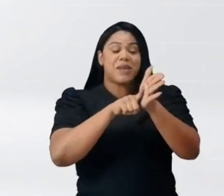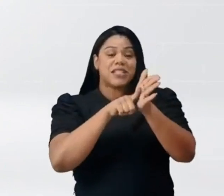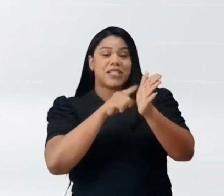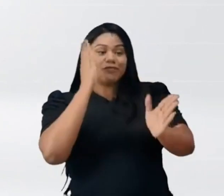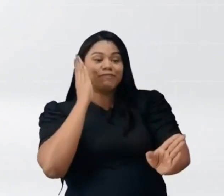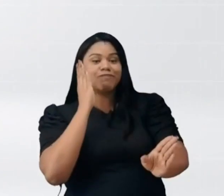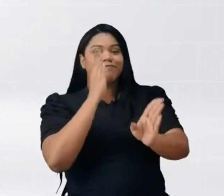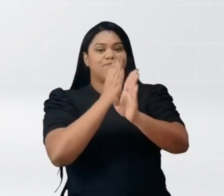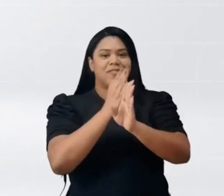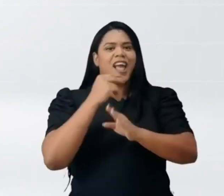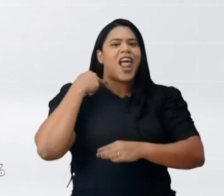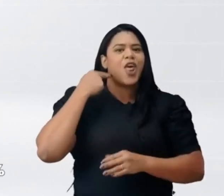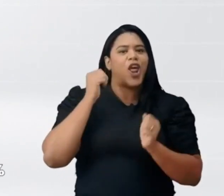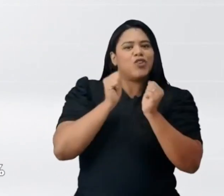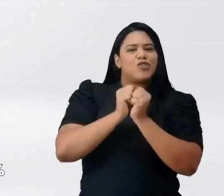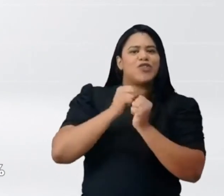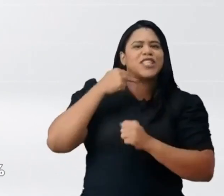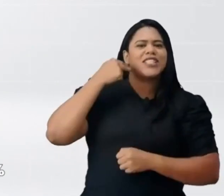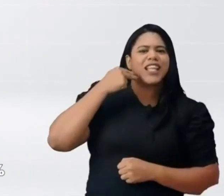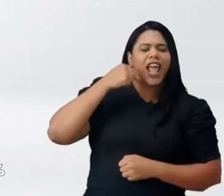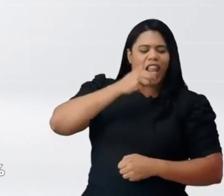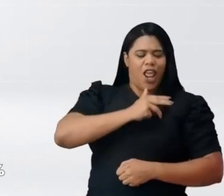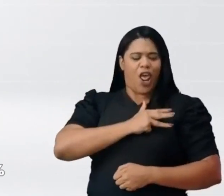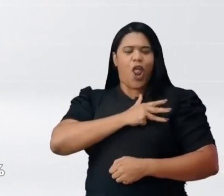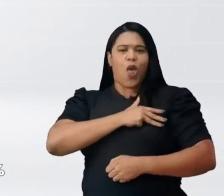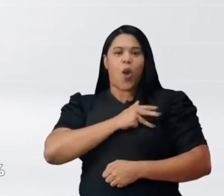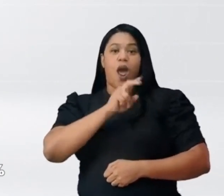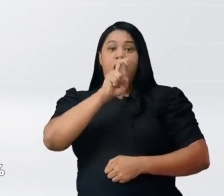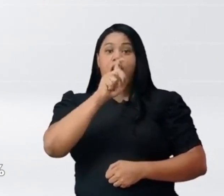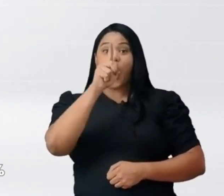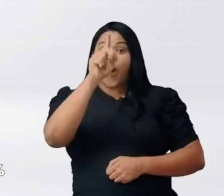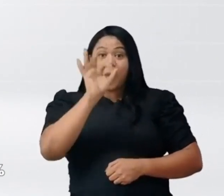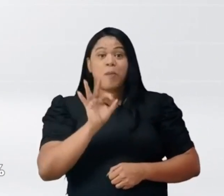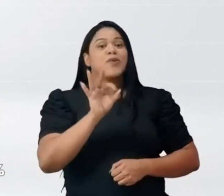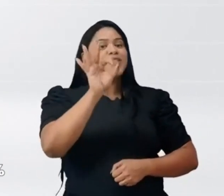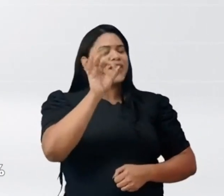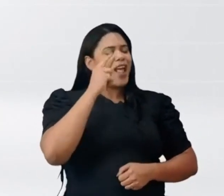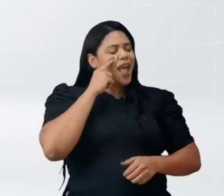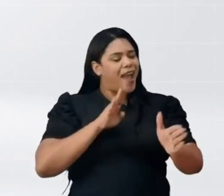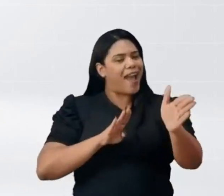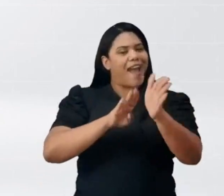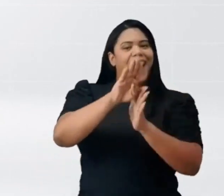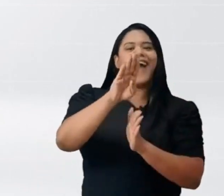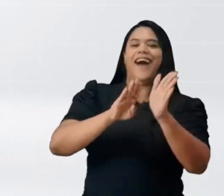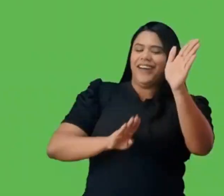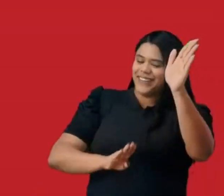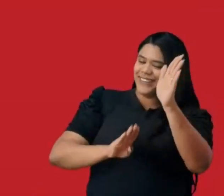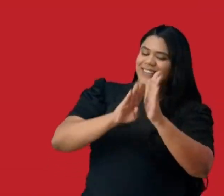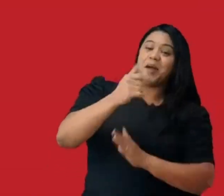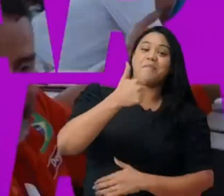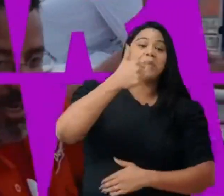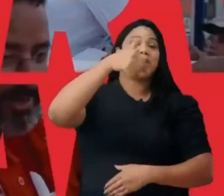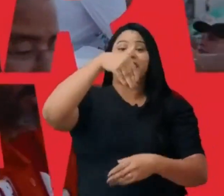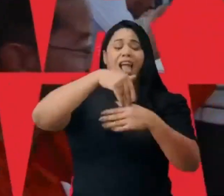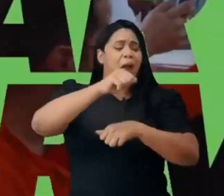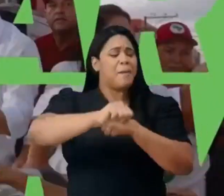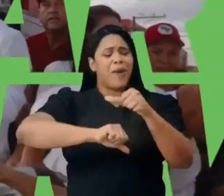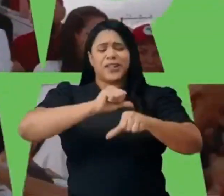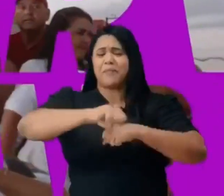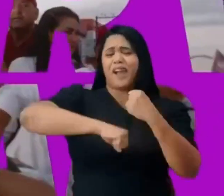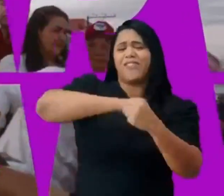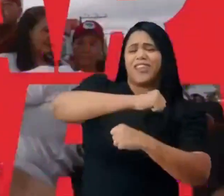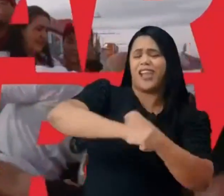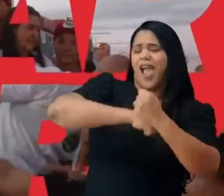Uma pesquisa confirma, com Lula, Zé Neto chega a 51% e vence no primeiro turno. Bota